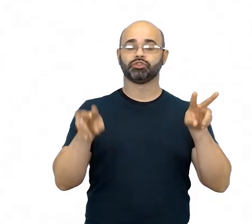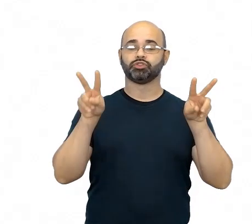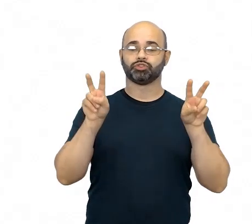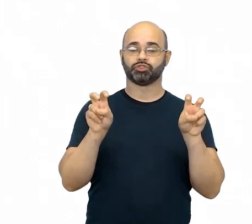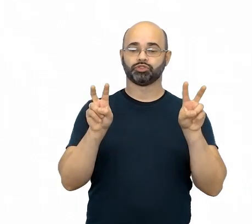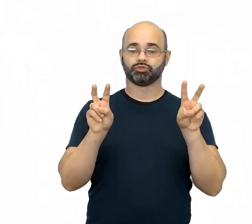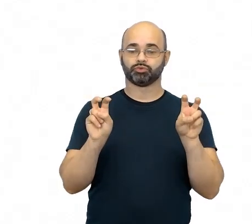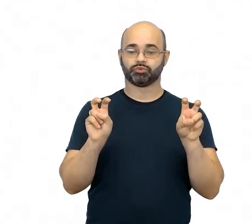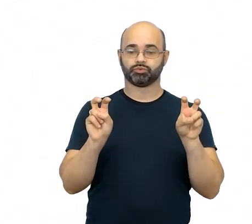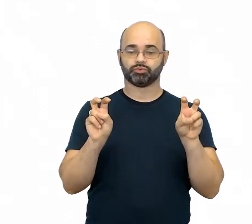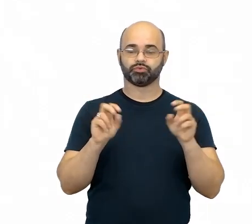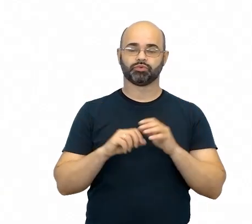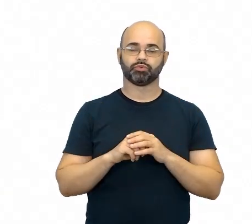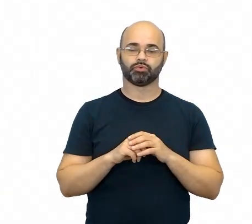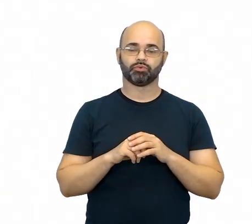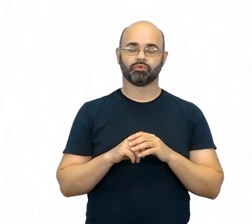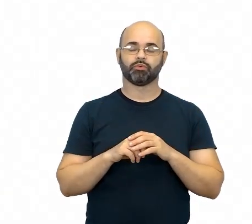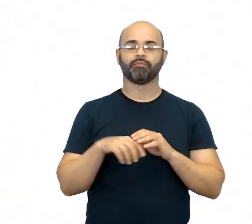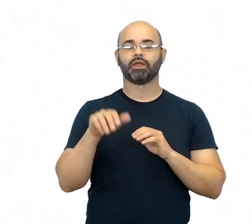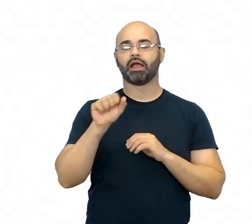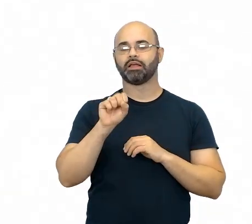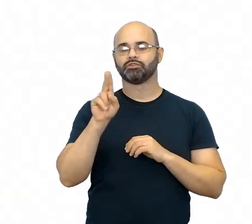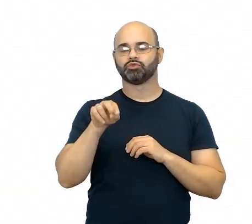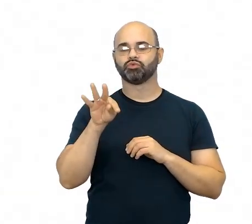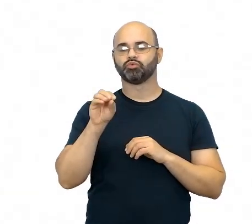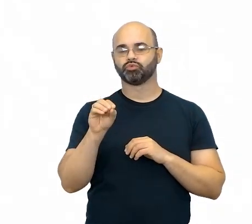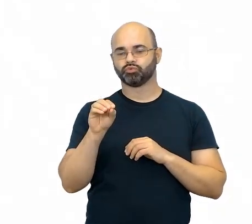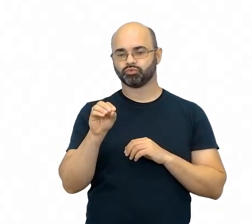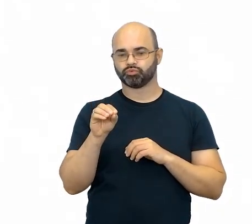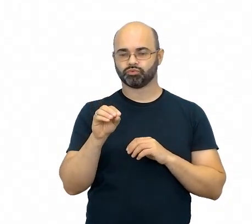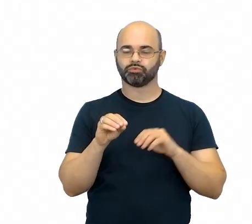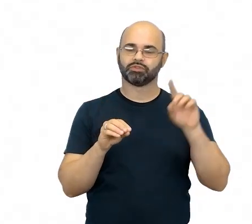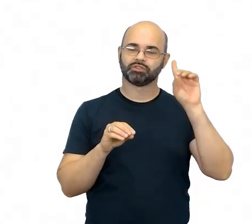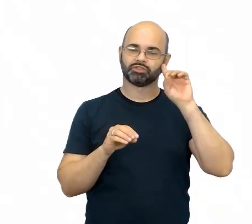assunto, o jornal, a data, homepage.